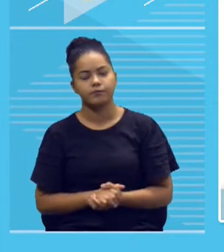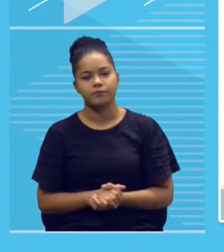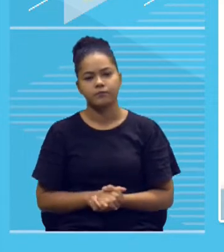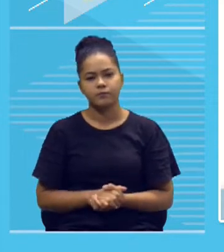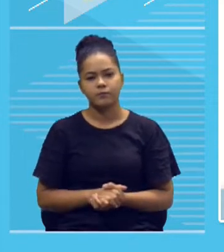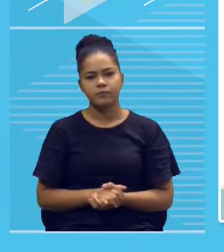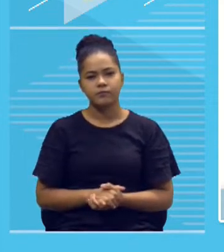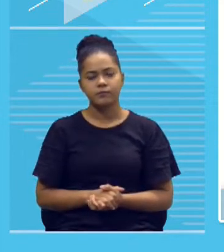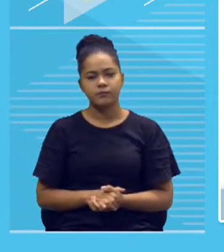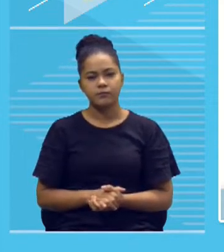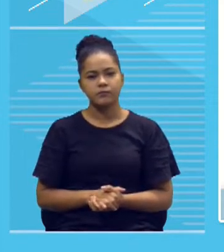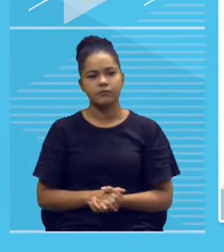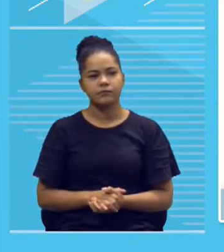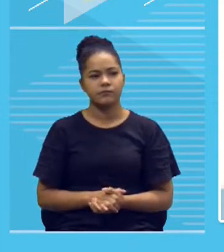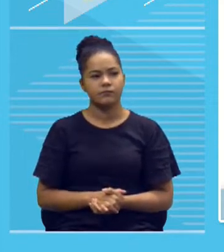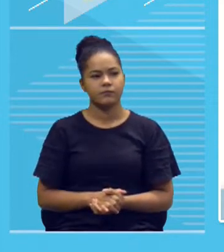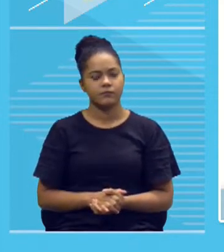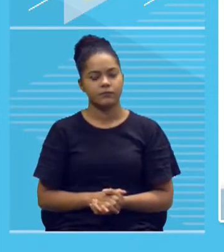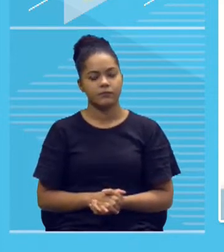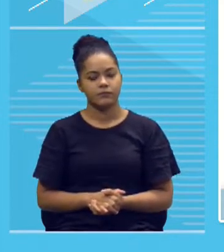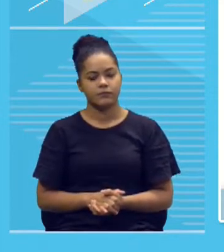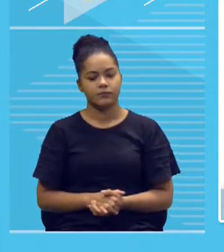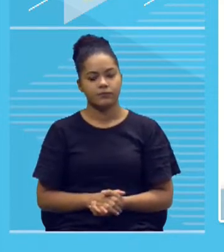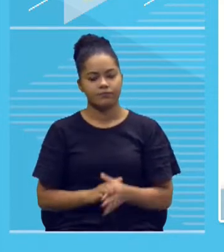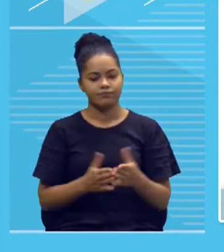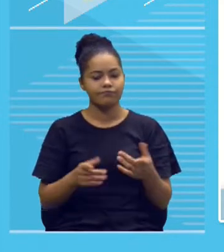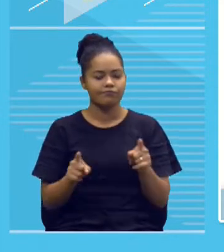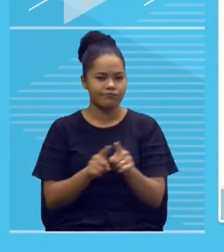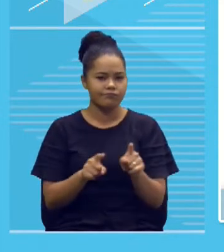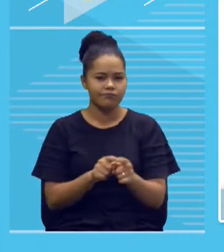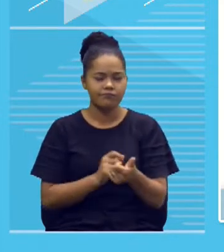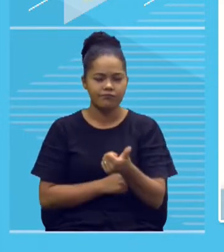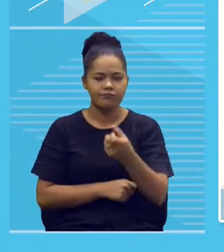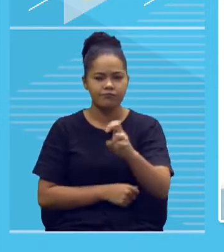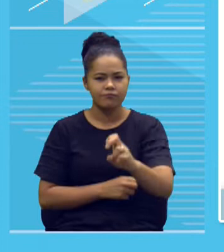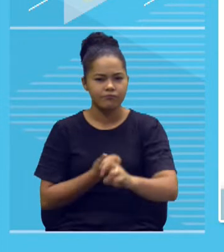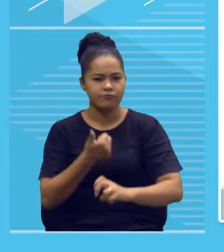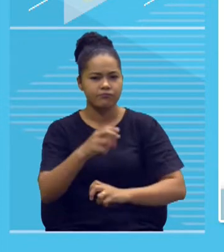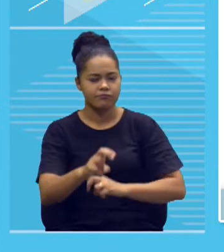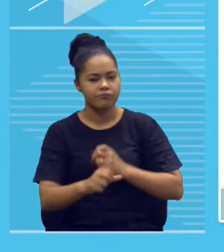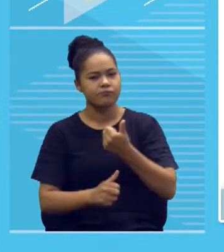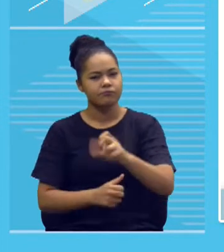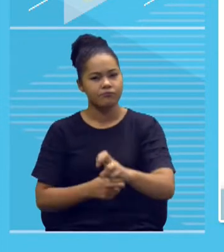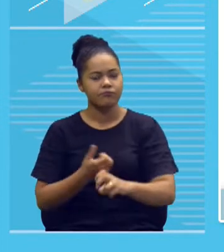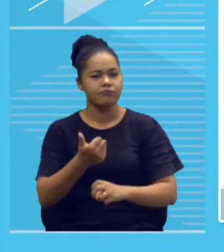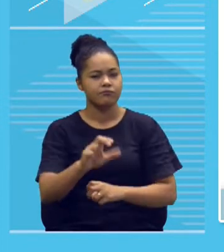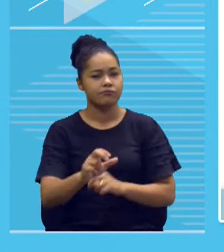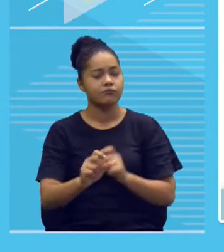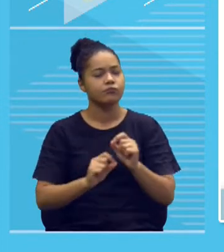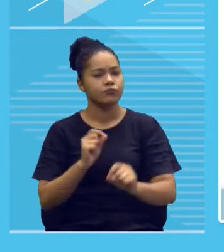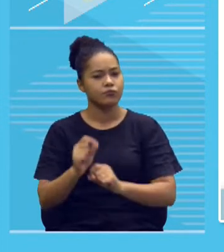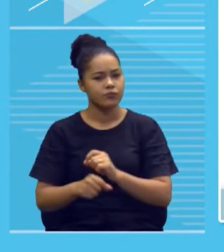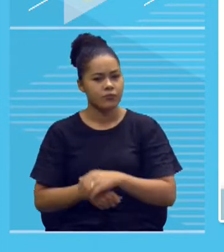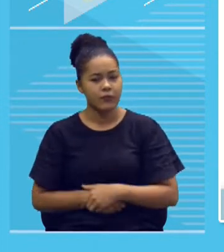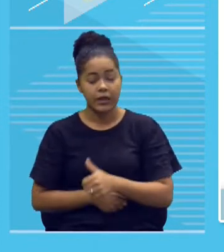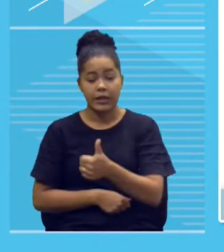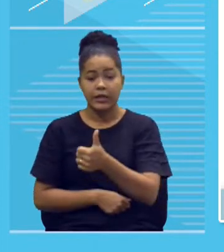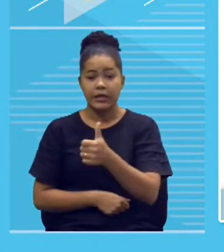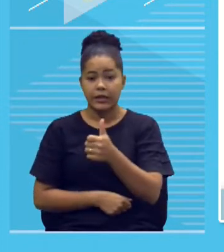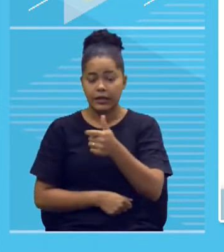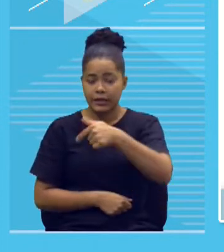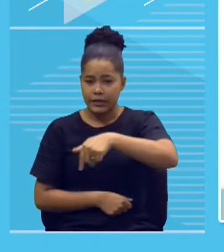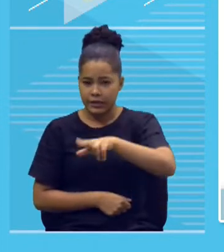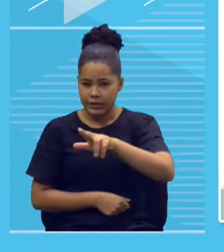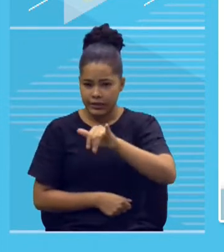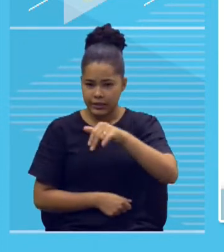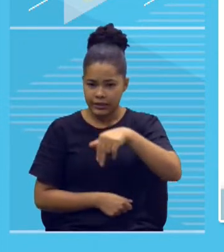utiliza-se dessa unidade tempo você colocou aí para mim no cheque quinzena né quinzena para o seu corresponde a metade de um mês no caso 15